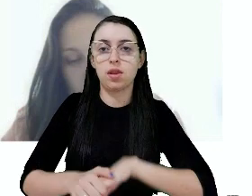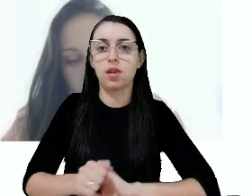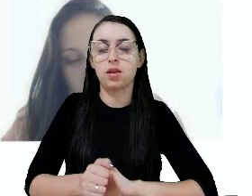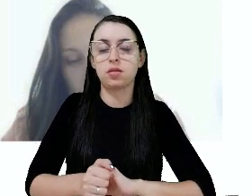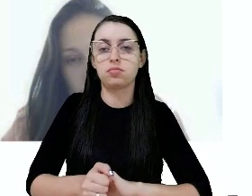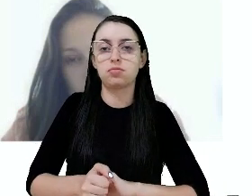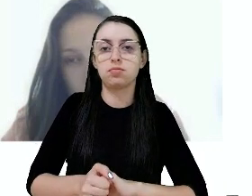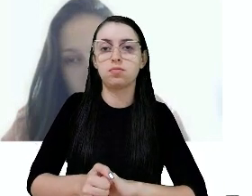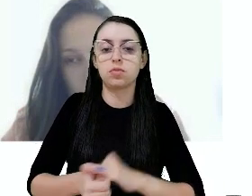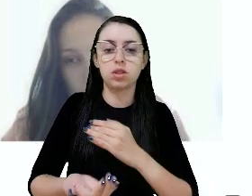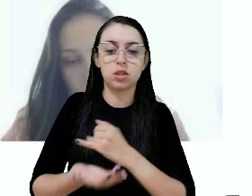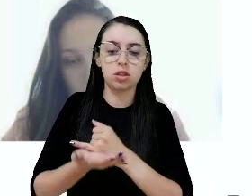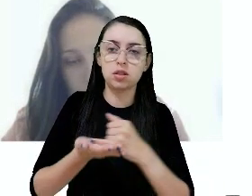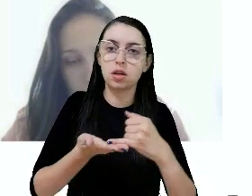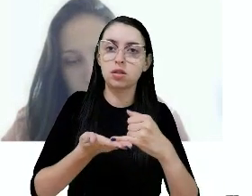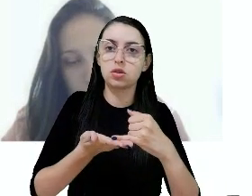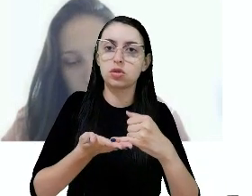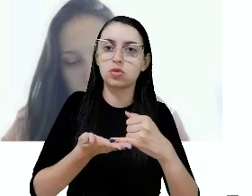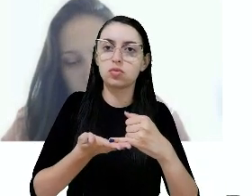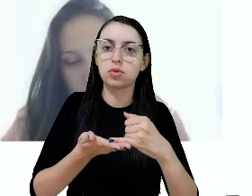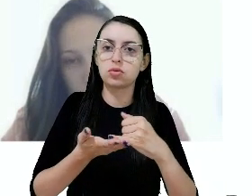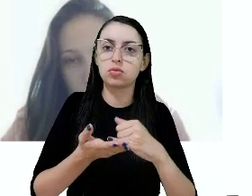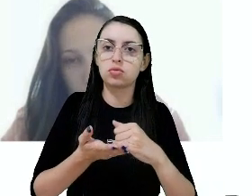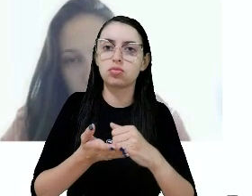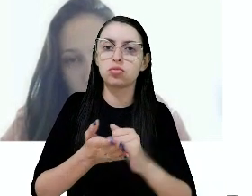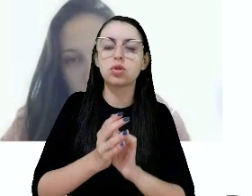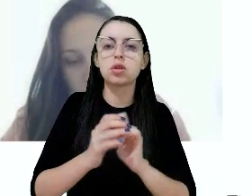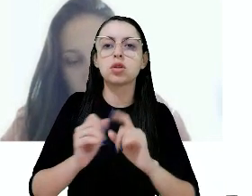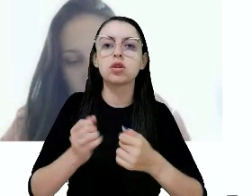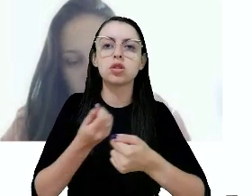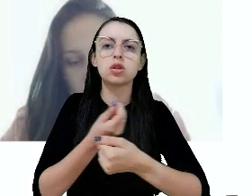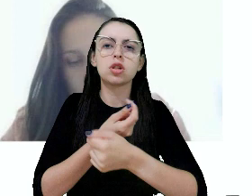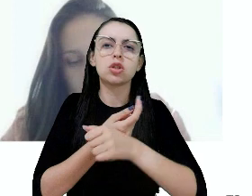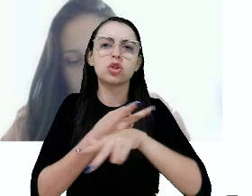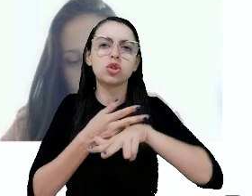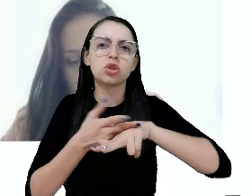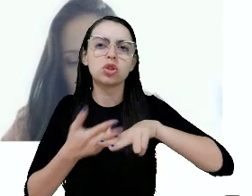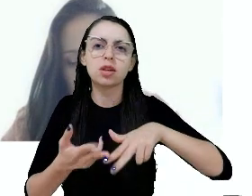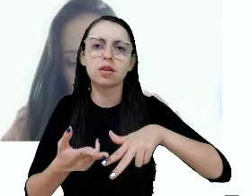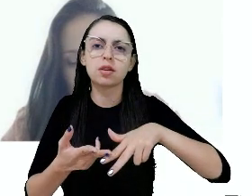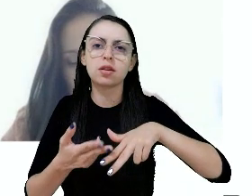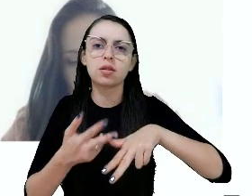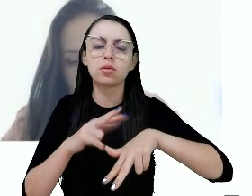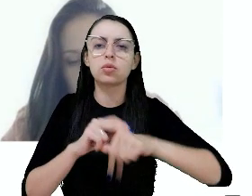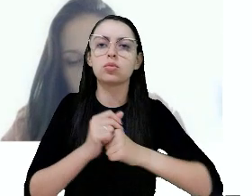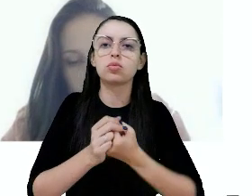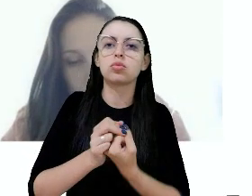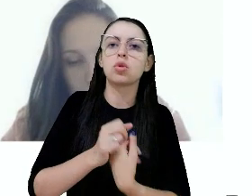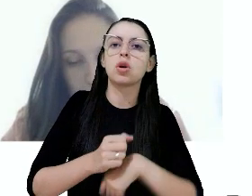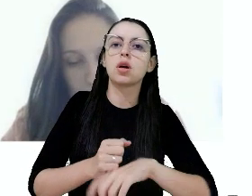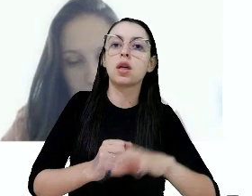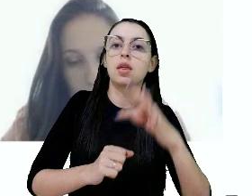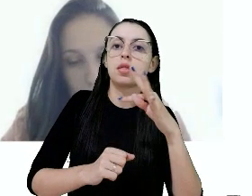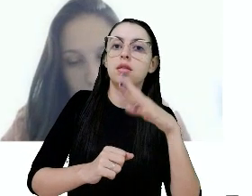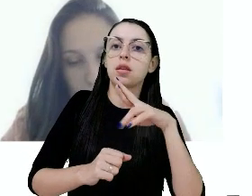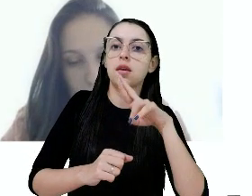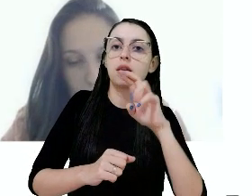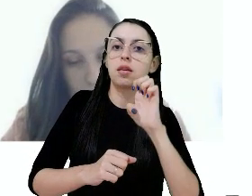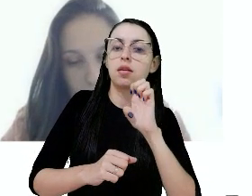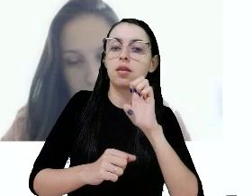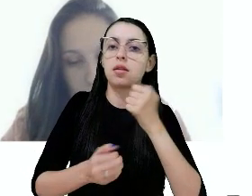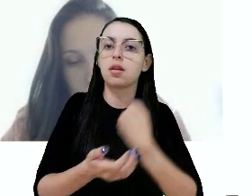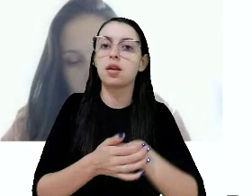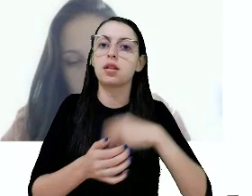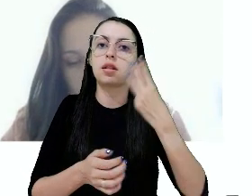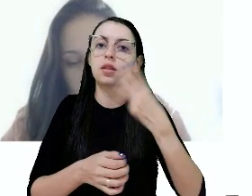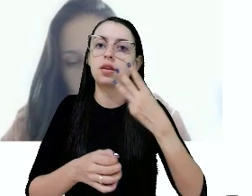por iniciativa da Comissão de Equidade de Gênero do Tribunal Regional Federal da Terceira Região,